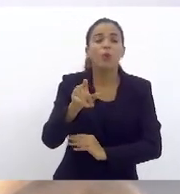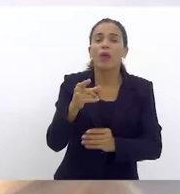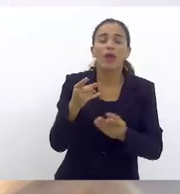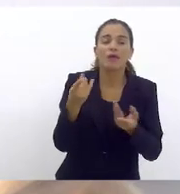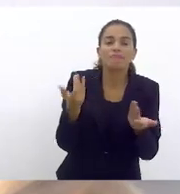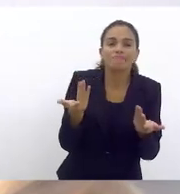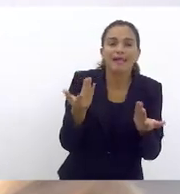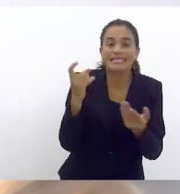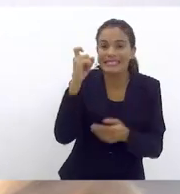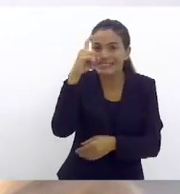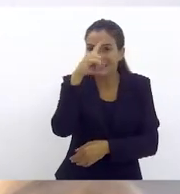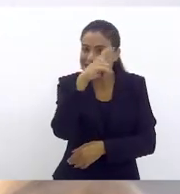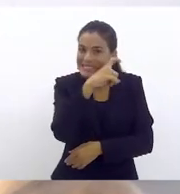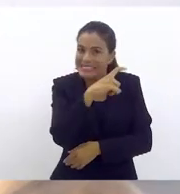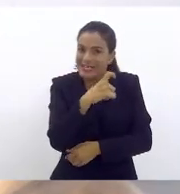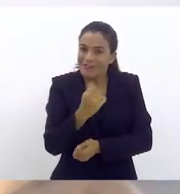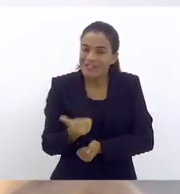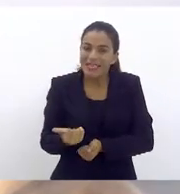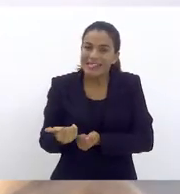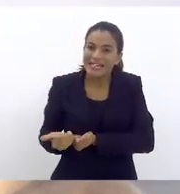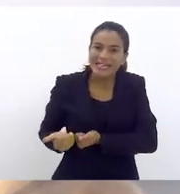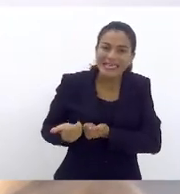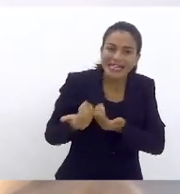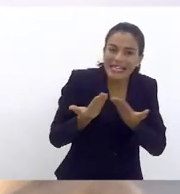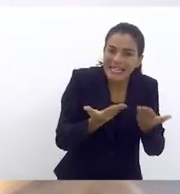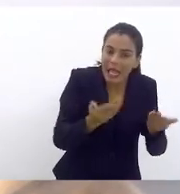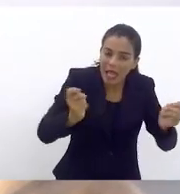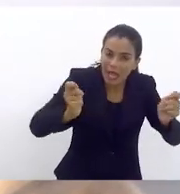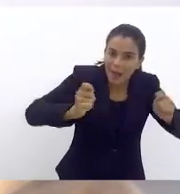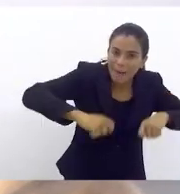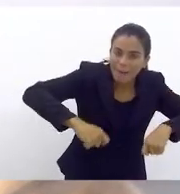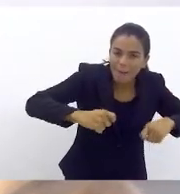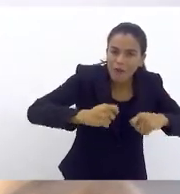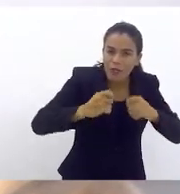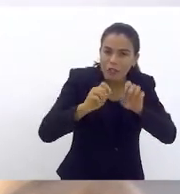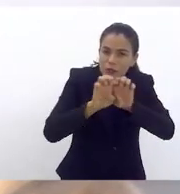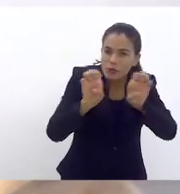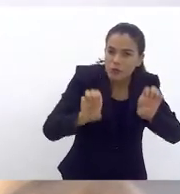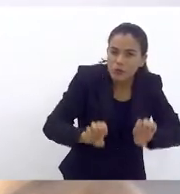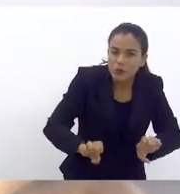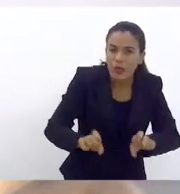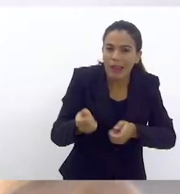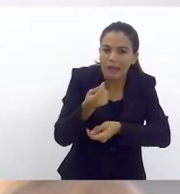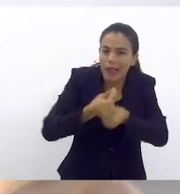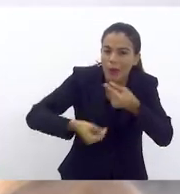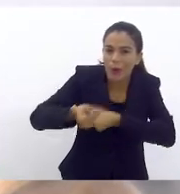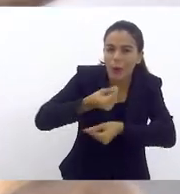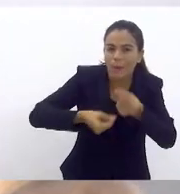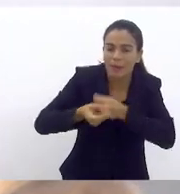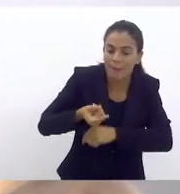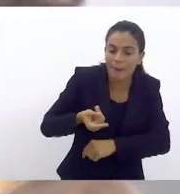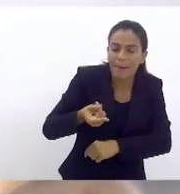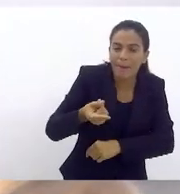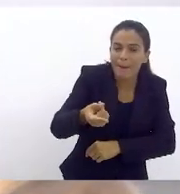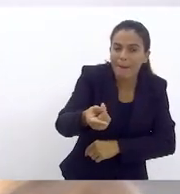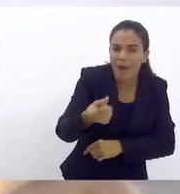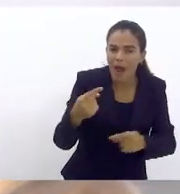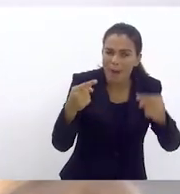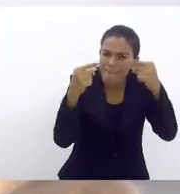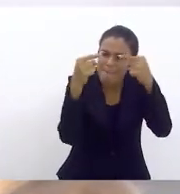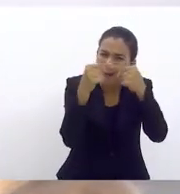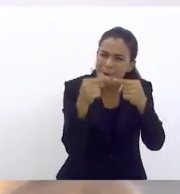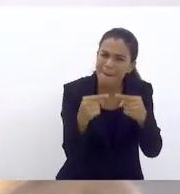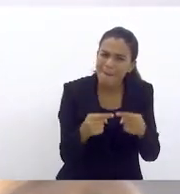sua dificuldade de entregar possibilidade de estruturação de uma economia de longo prazo combinando